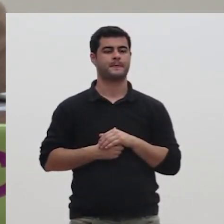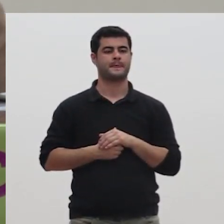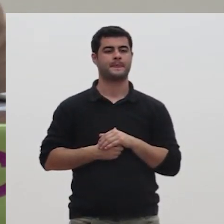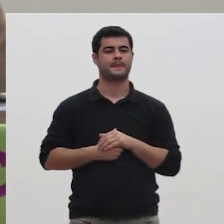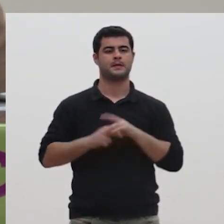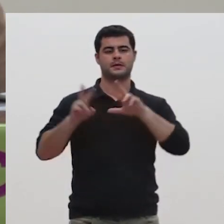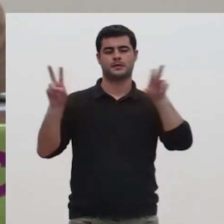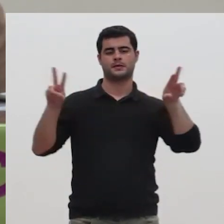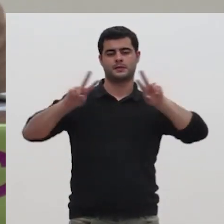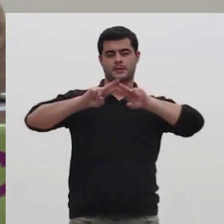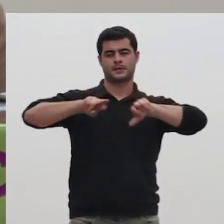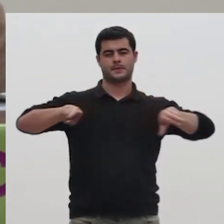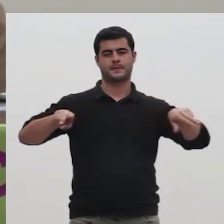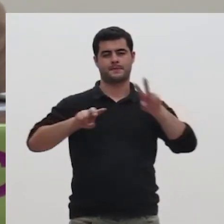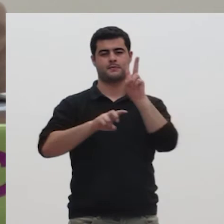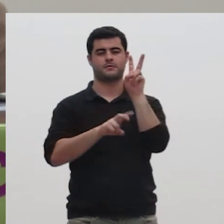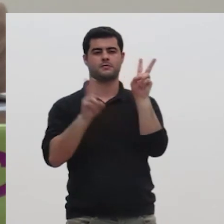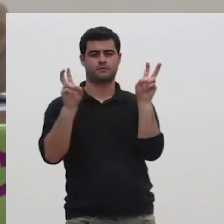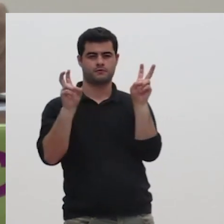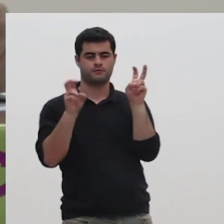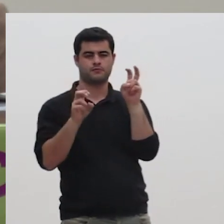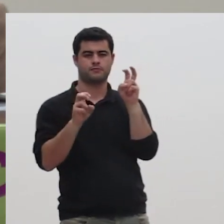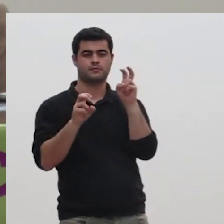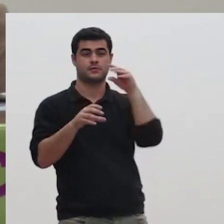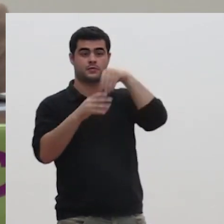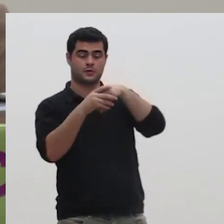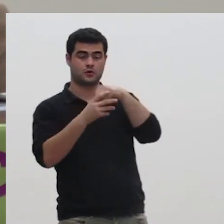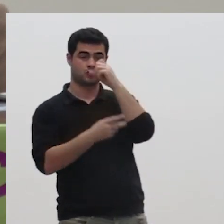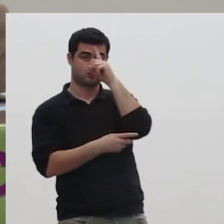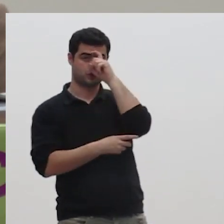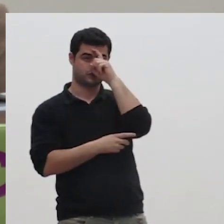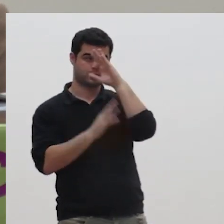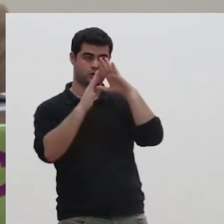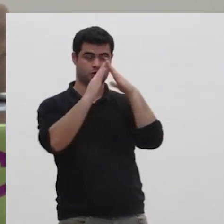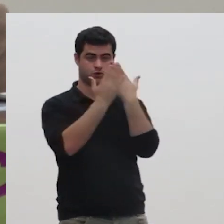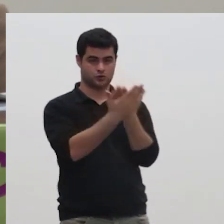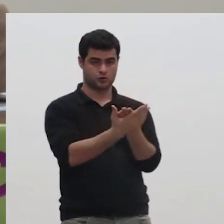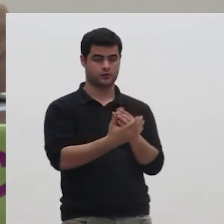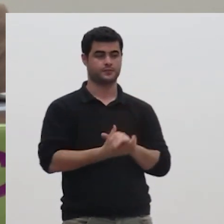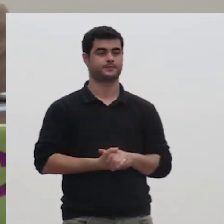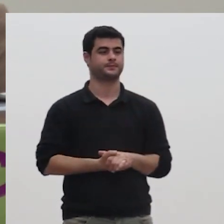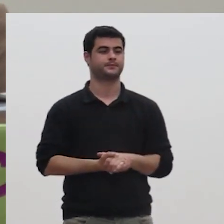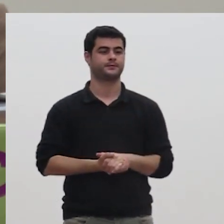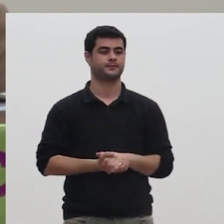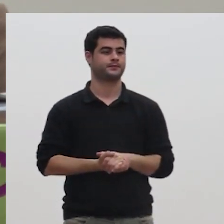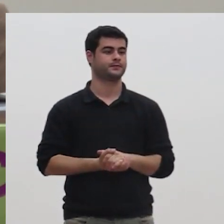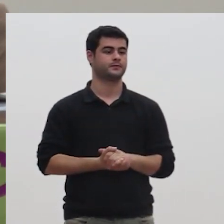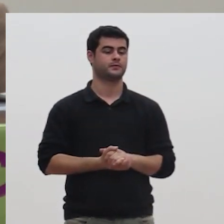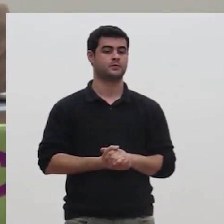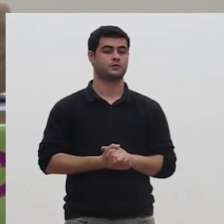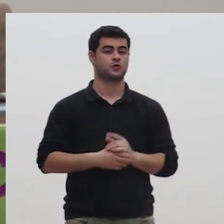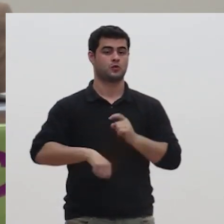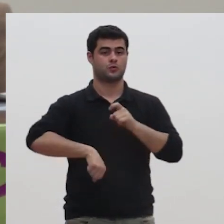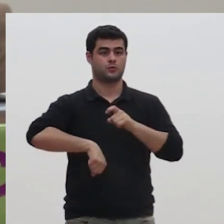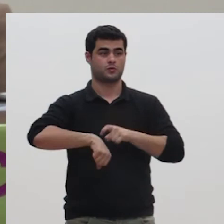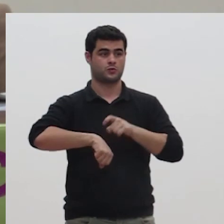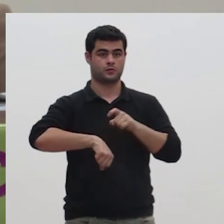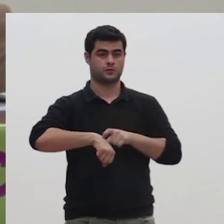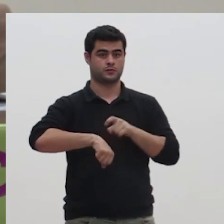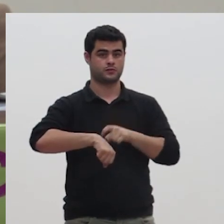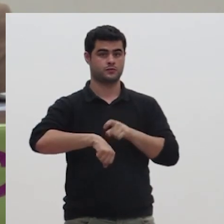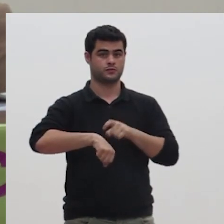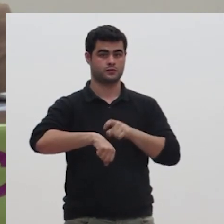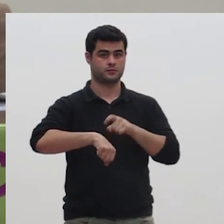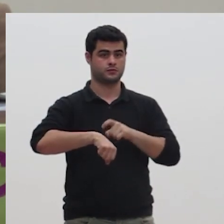SUS, e o fato de ser um hospital-escola. Eu acho que a contratualização, o momento da contratualização com o município, que é aquele que pela lei do SUS tem a